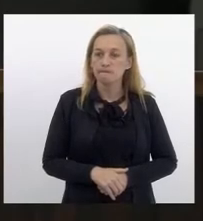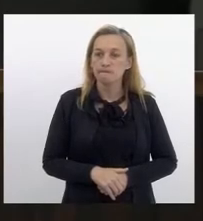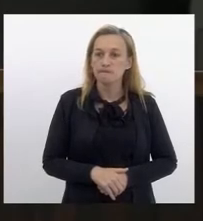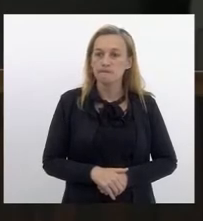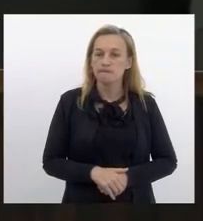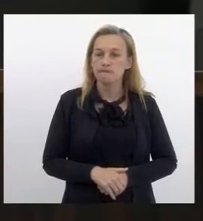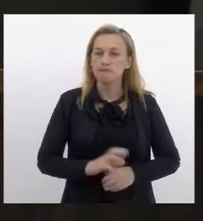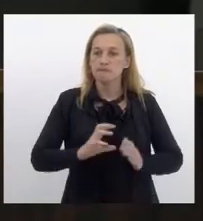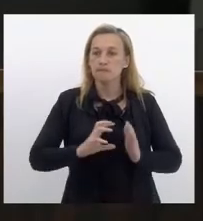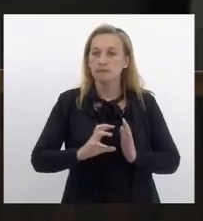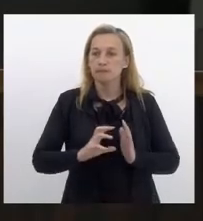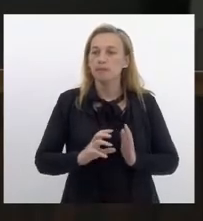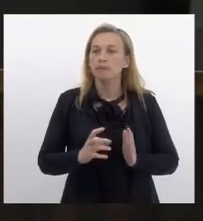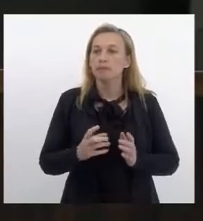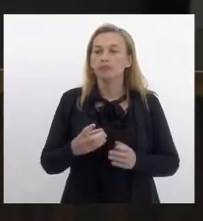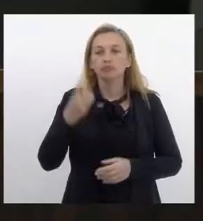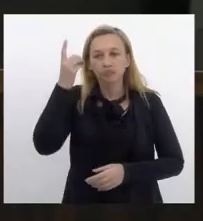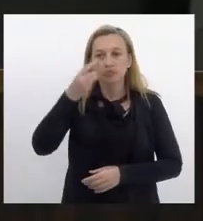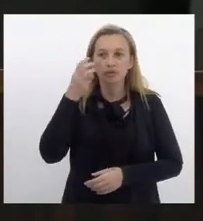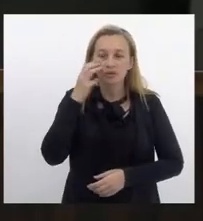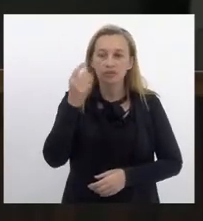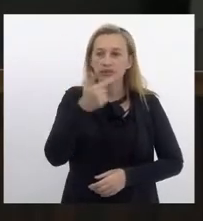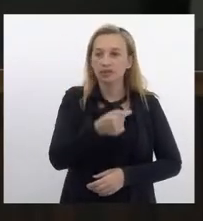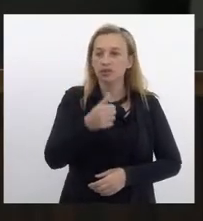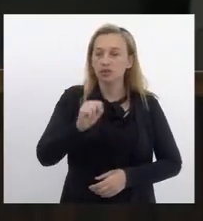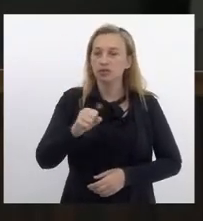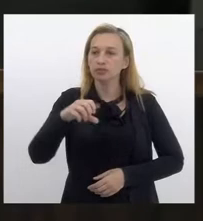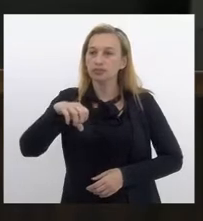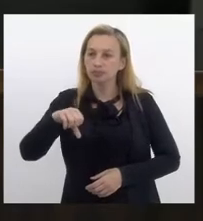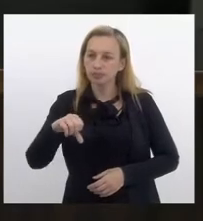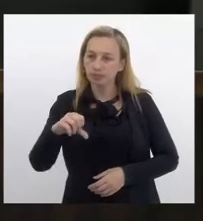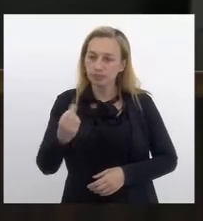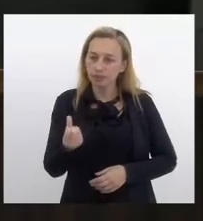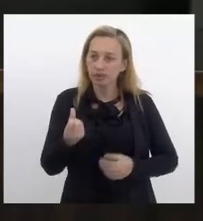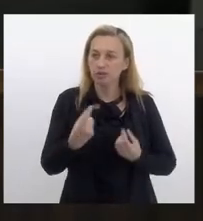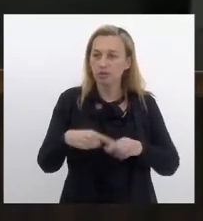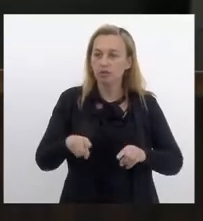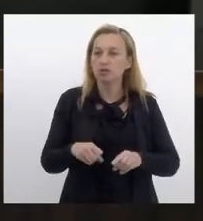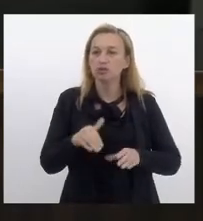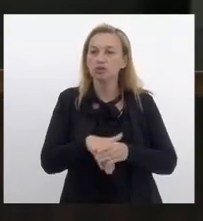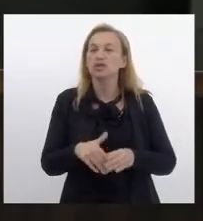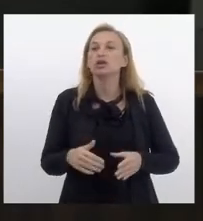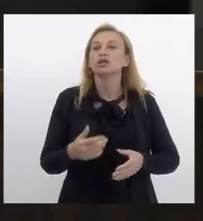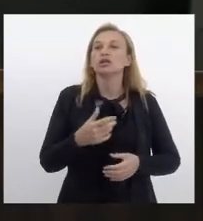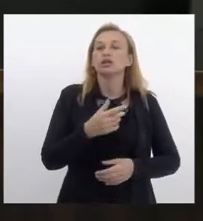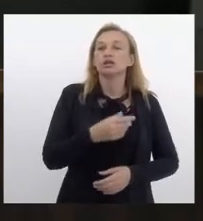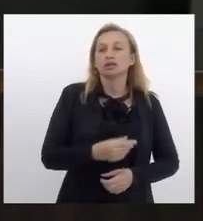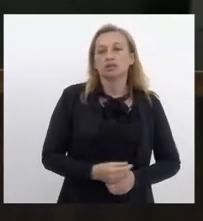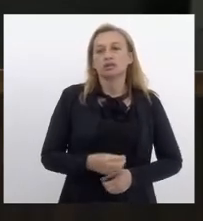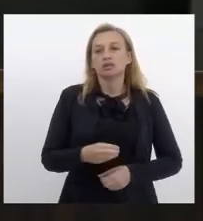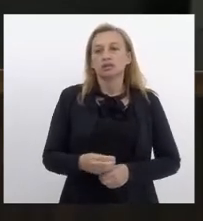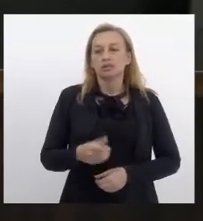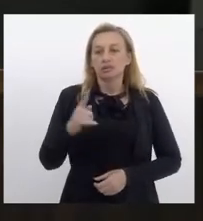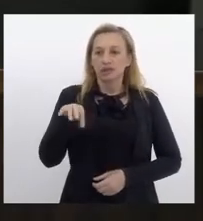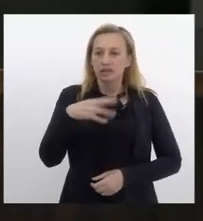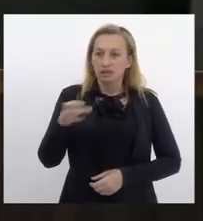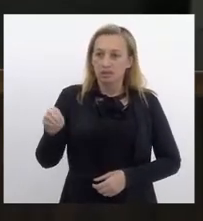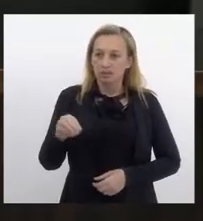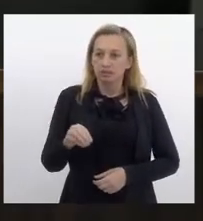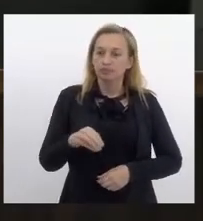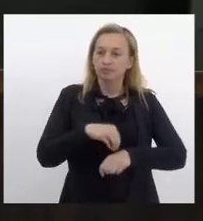Abstenção, deputado Valdeque Carneiro, no 786. Indicação legislativa 395 de 21, de autoria do deputado Brazão.